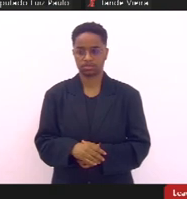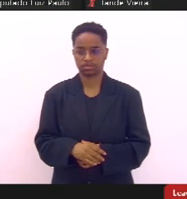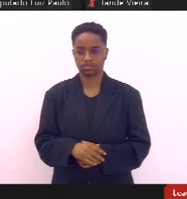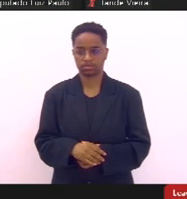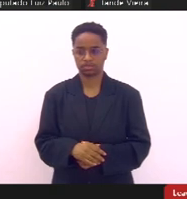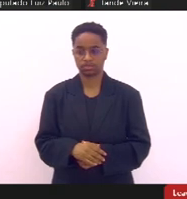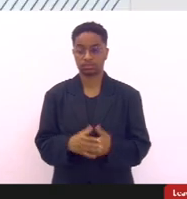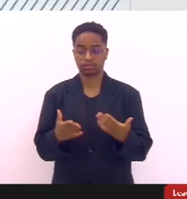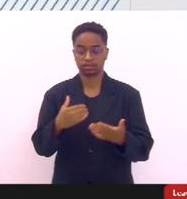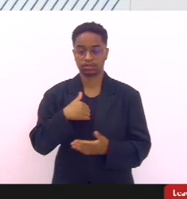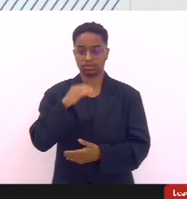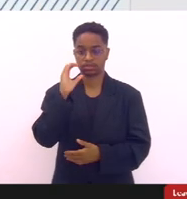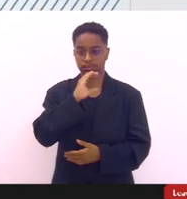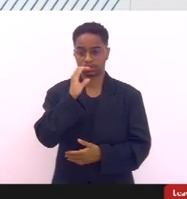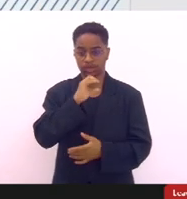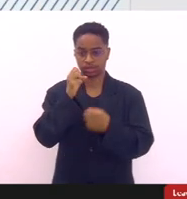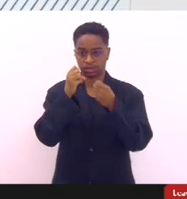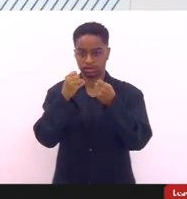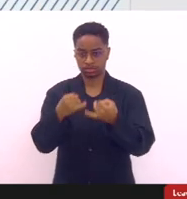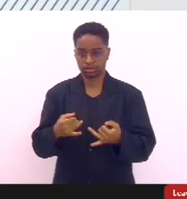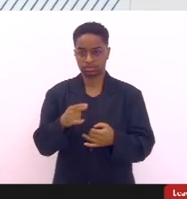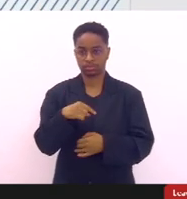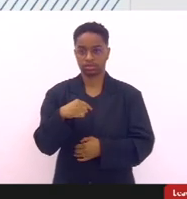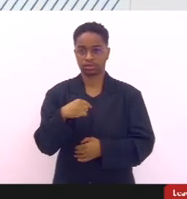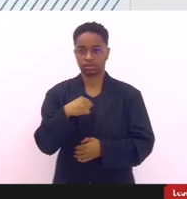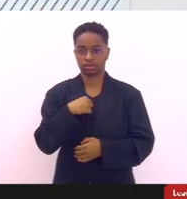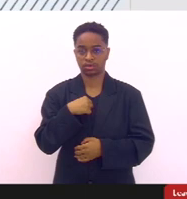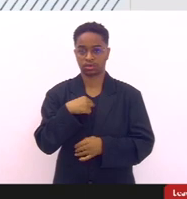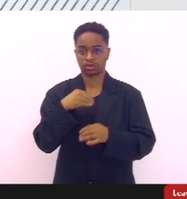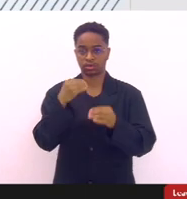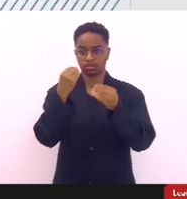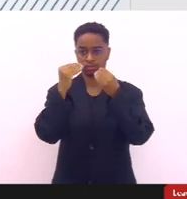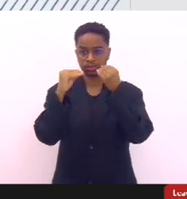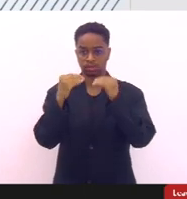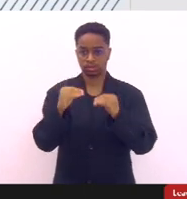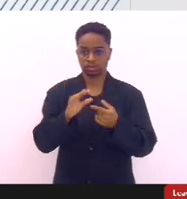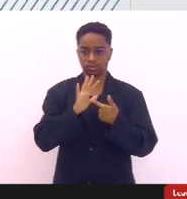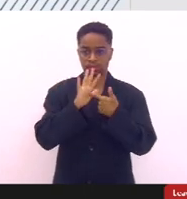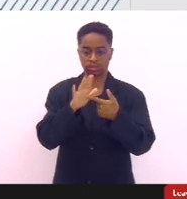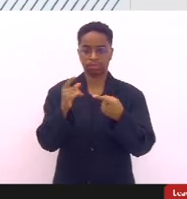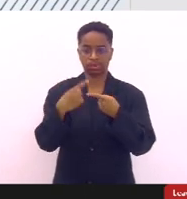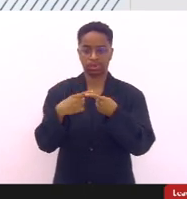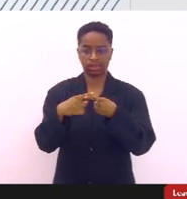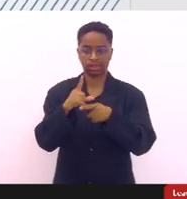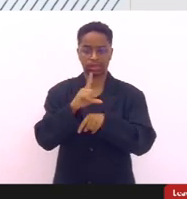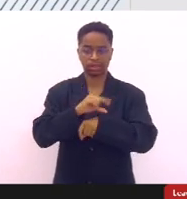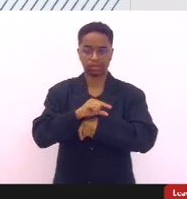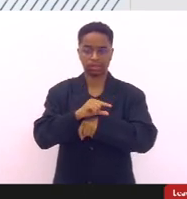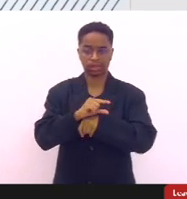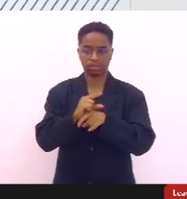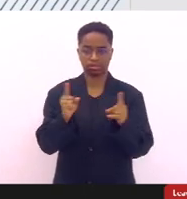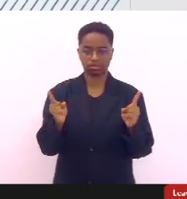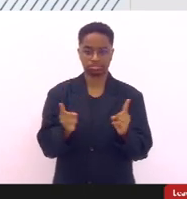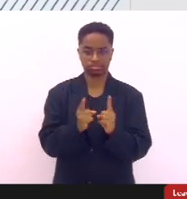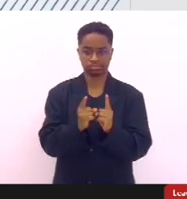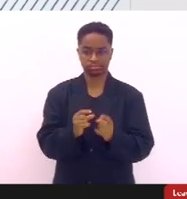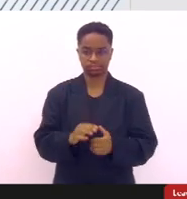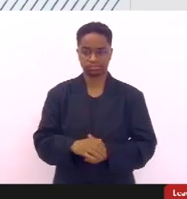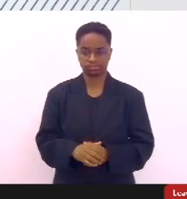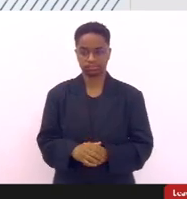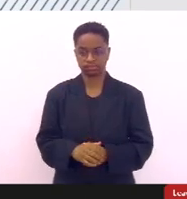Então, rapidamente, Vou marcar aqui, tá, para a gente se comprometer com o tempo.